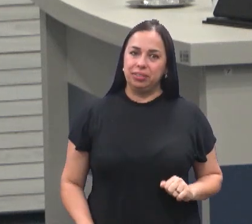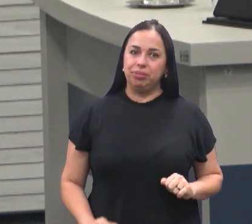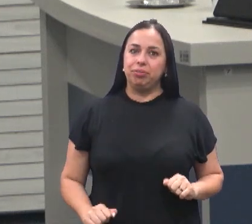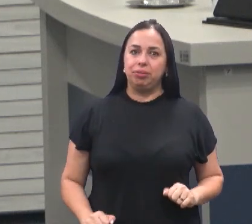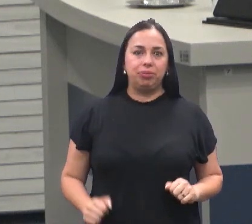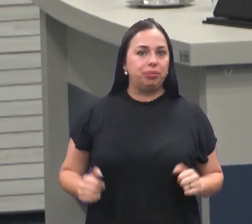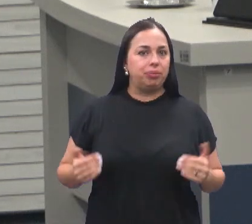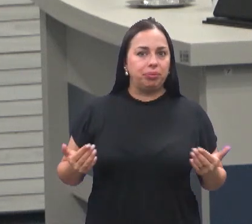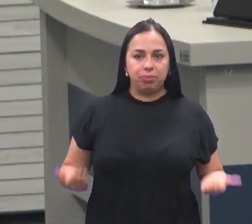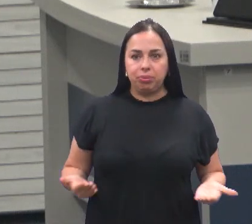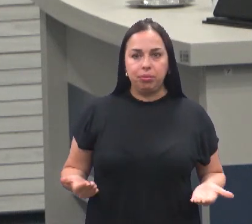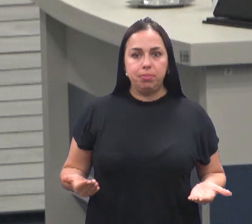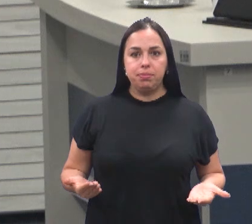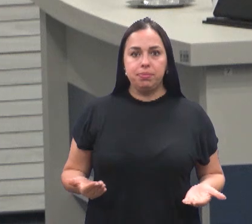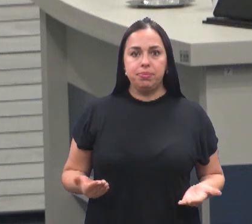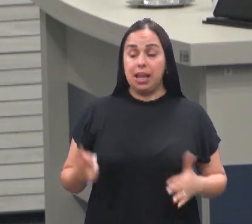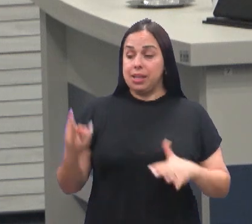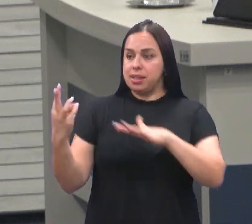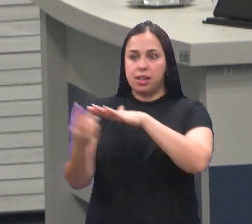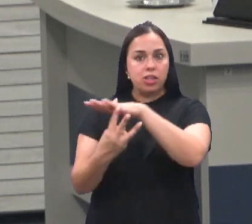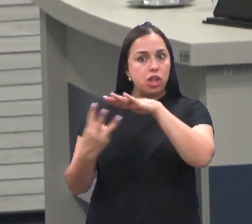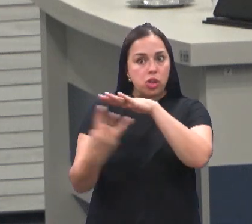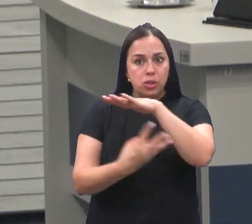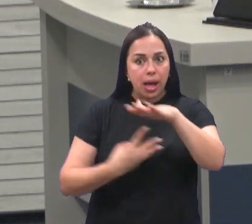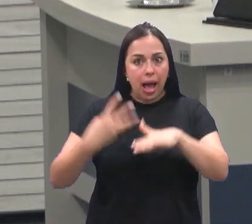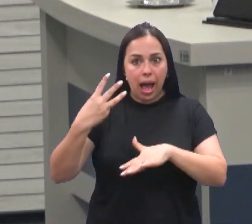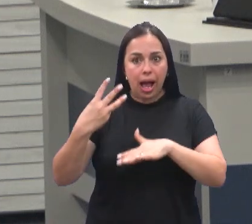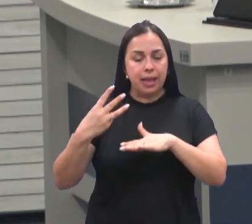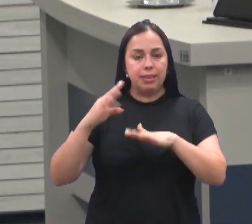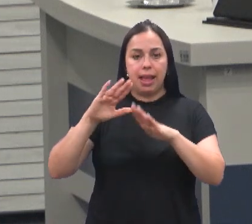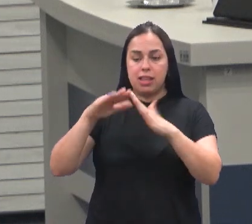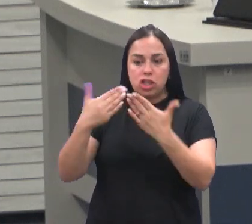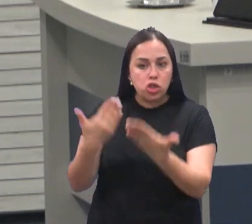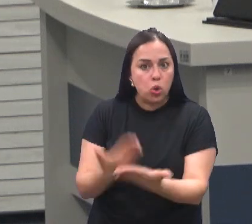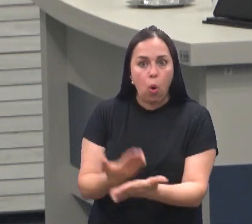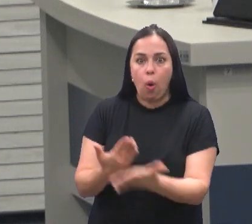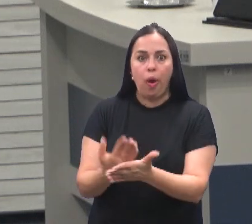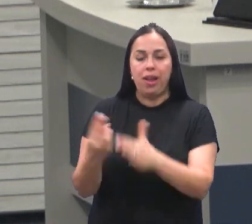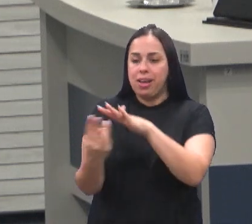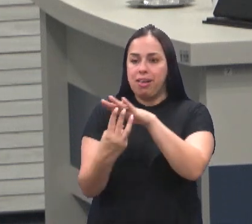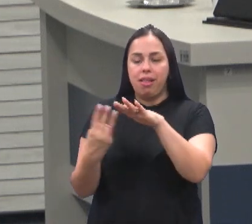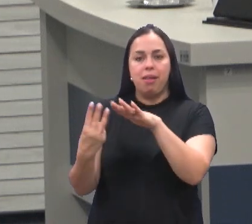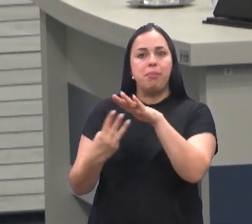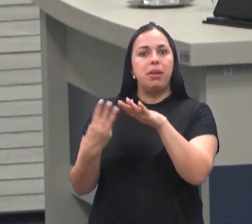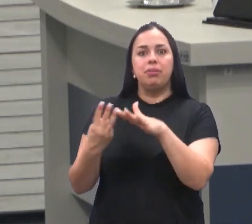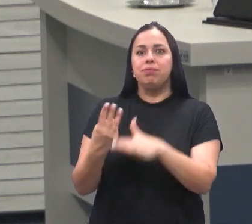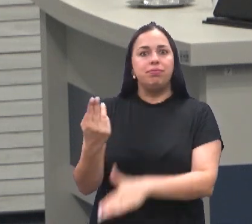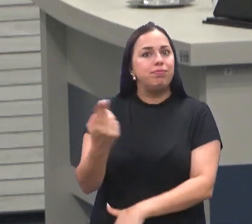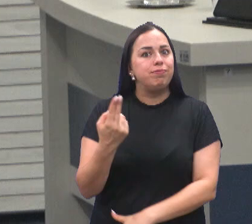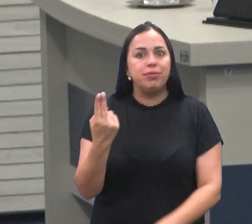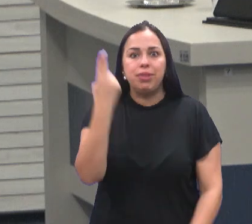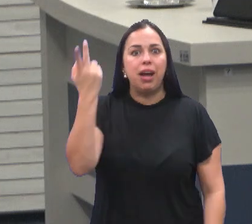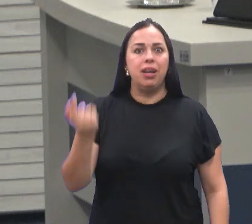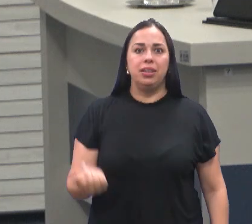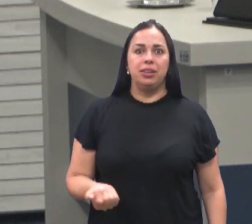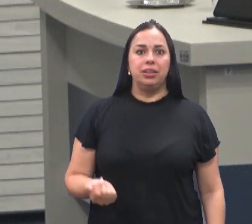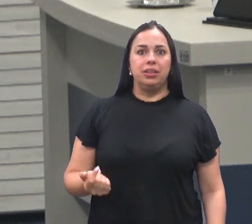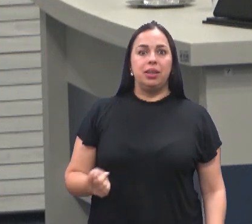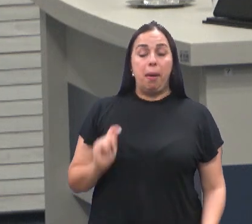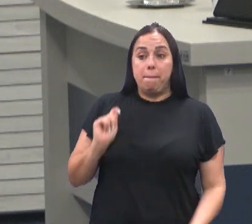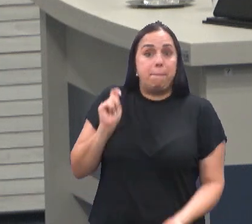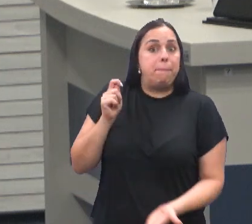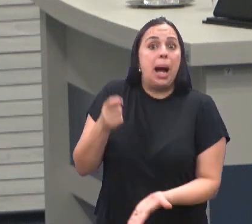Não está dando certo as terceirizações nas creches. Primeiro, não está dando certo o pagamento